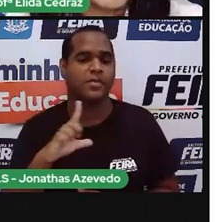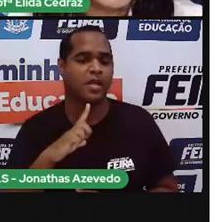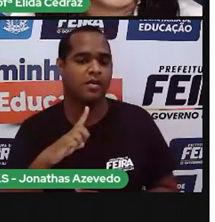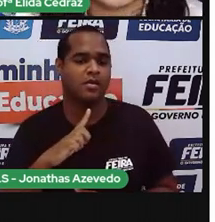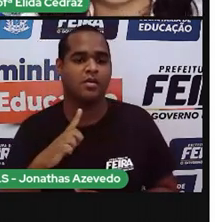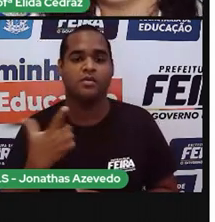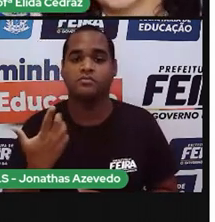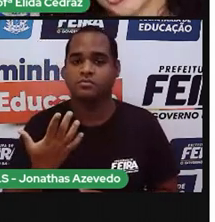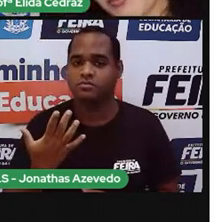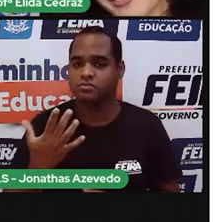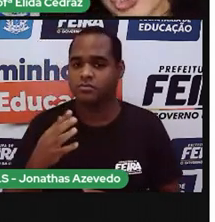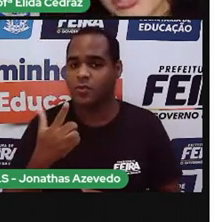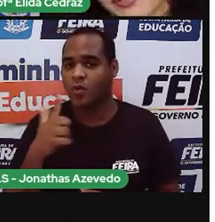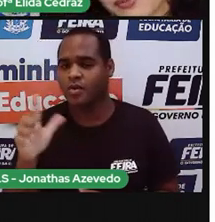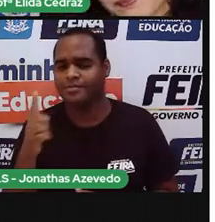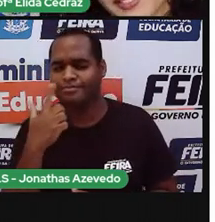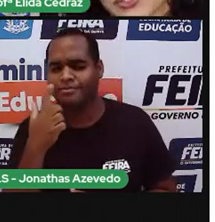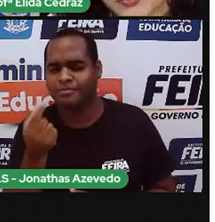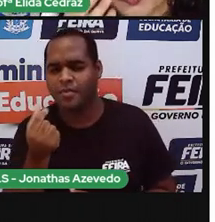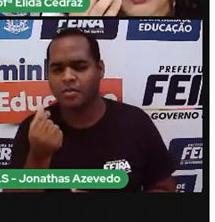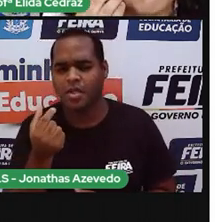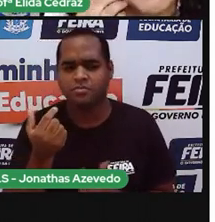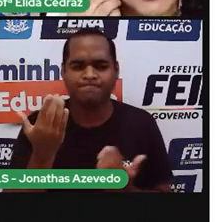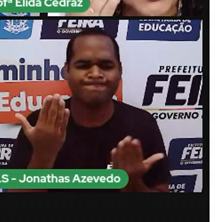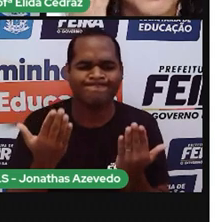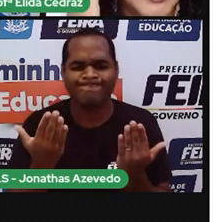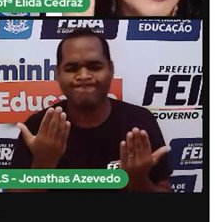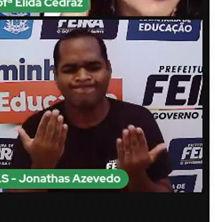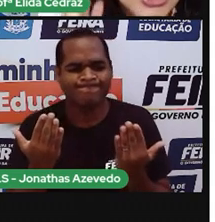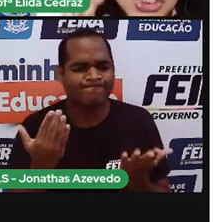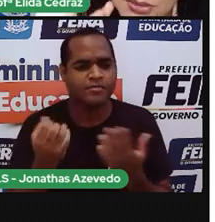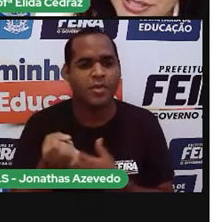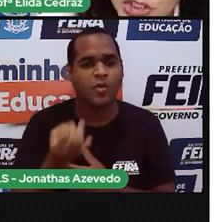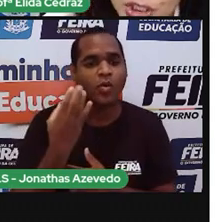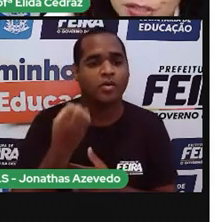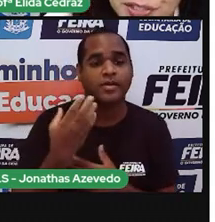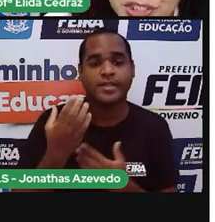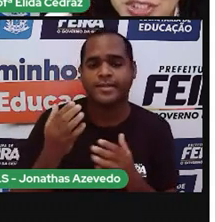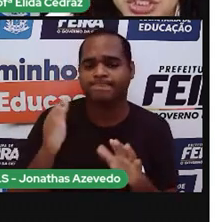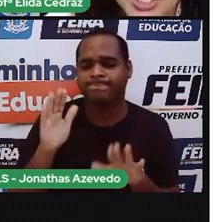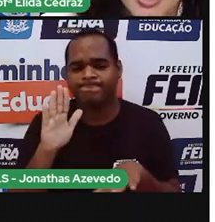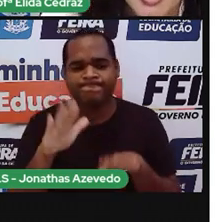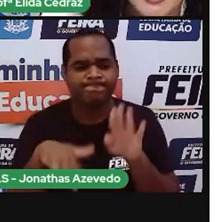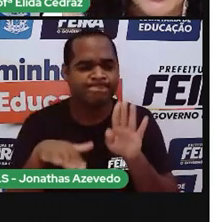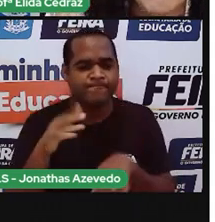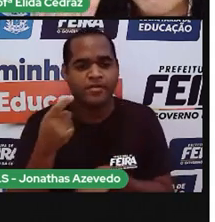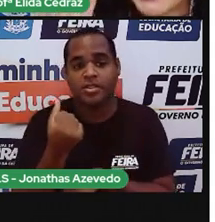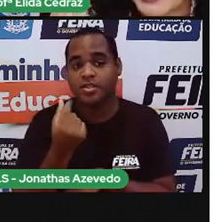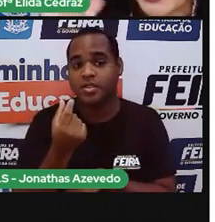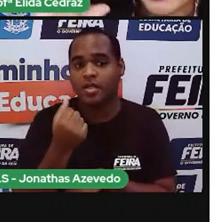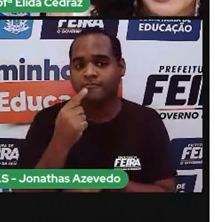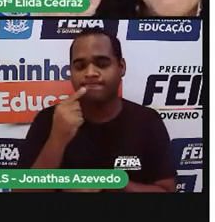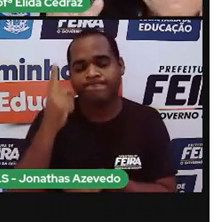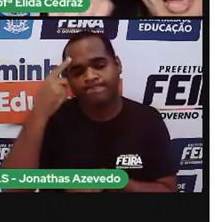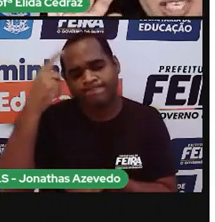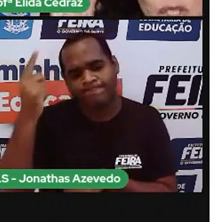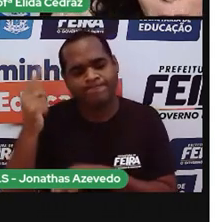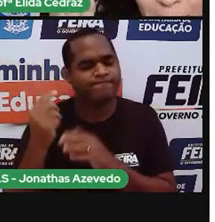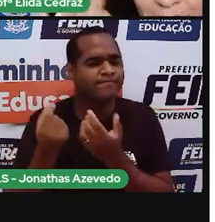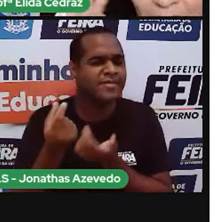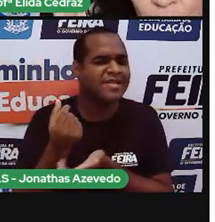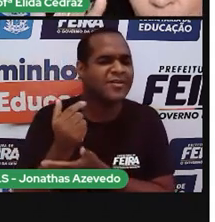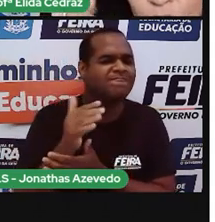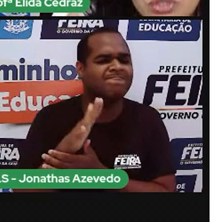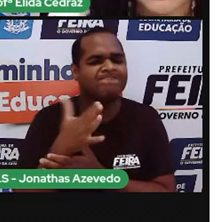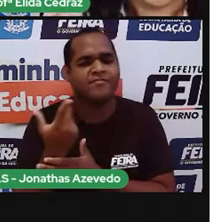terceira coluna, a estimativa do preço. Estimativa, gente, é uma ideia, é mais